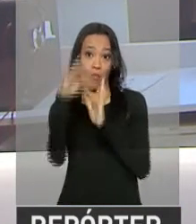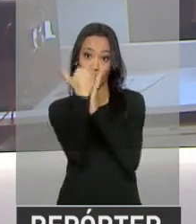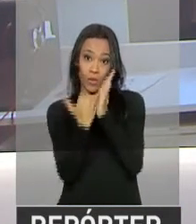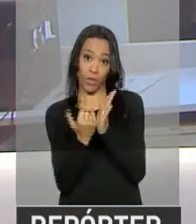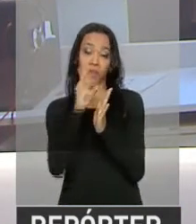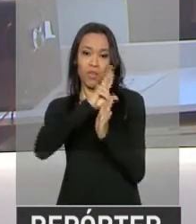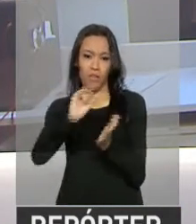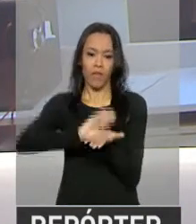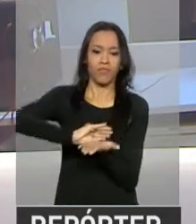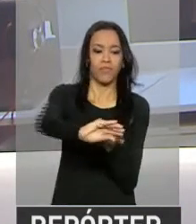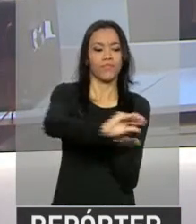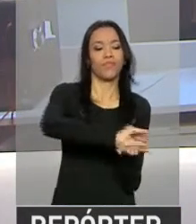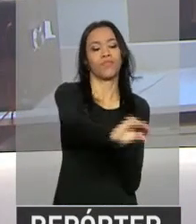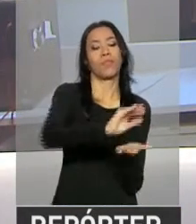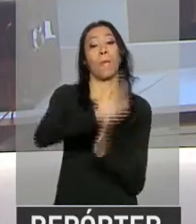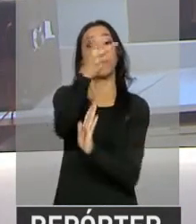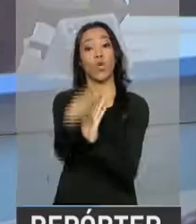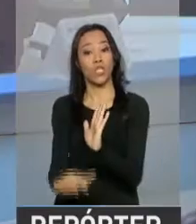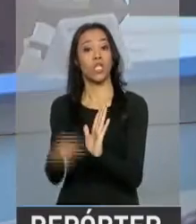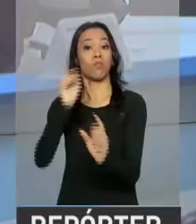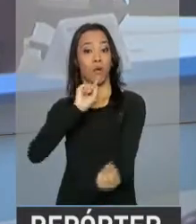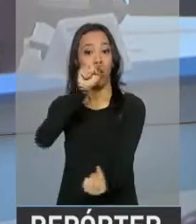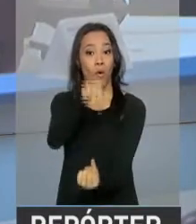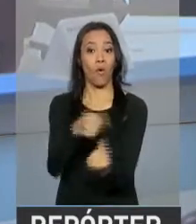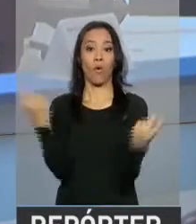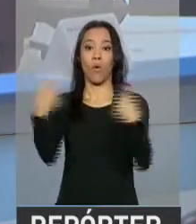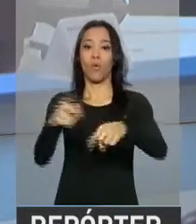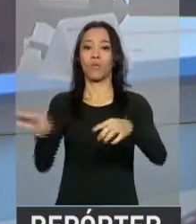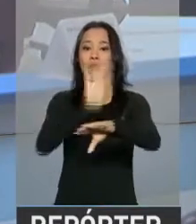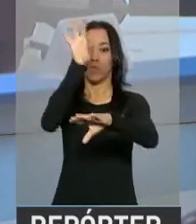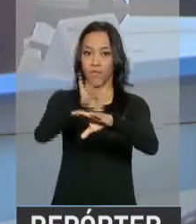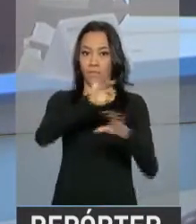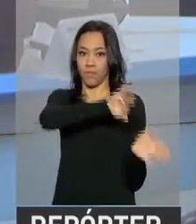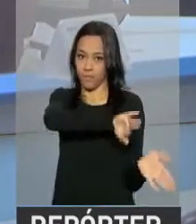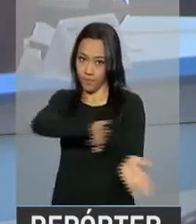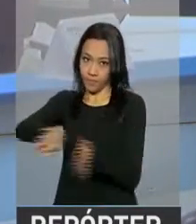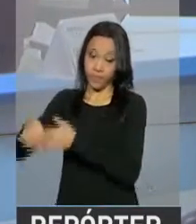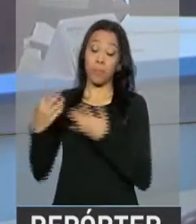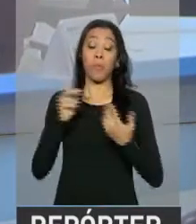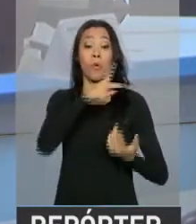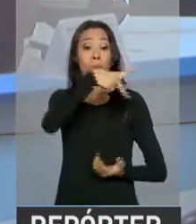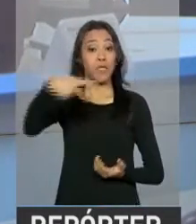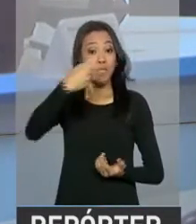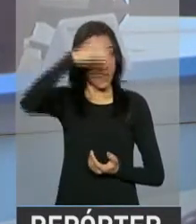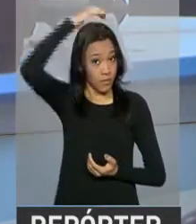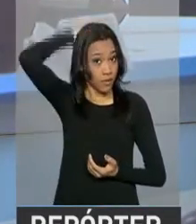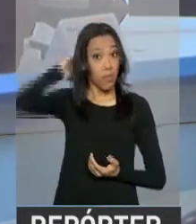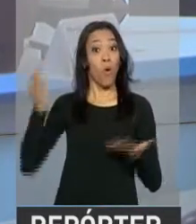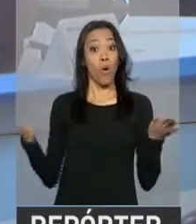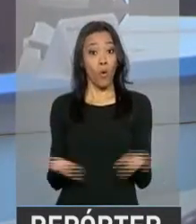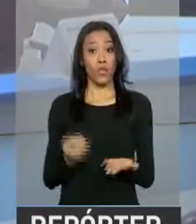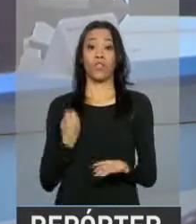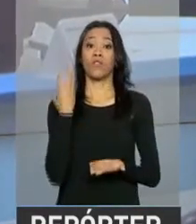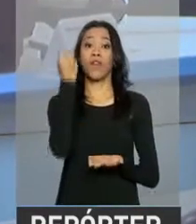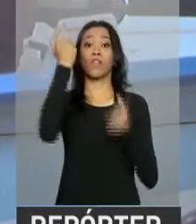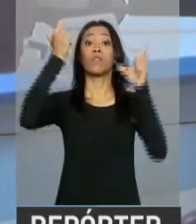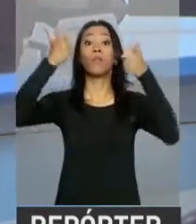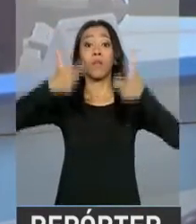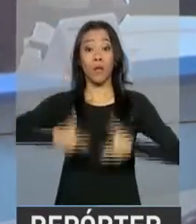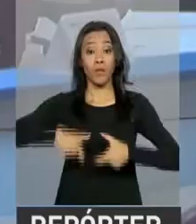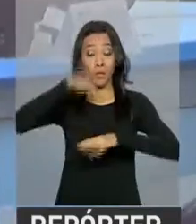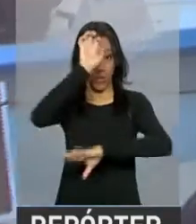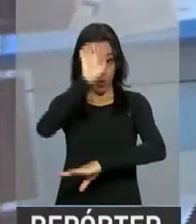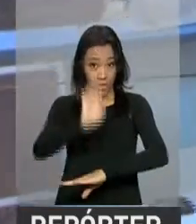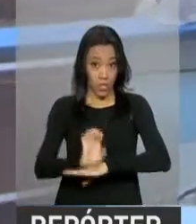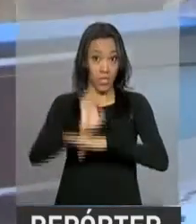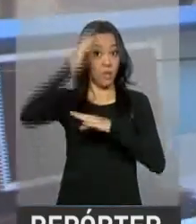de combate ao mosquito o presidente em exercício michel temer viaja hoje para o paraná aula de hoje